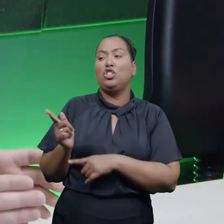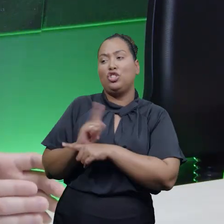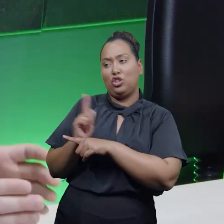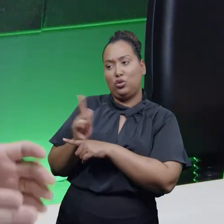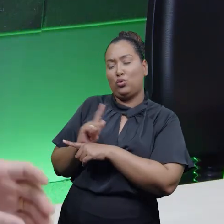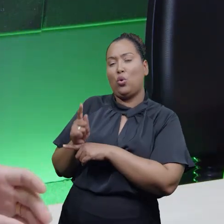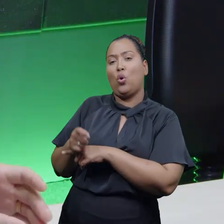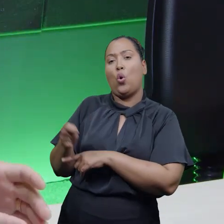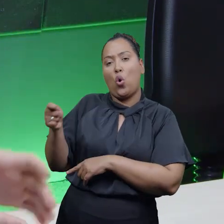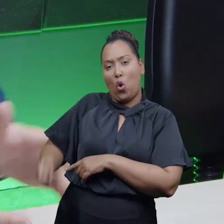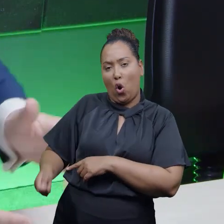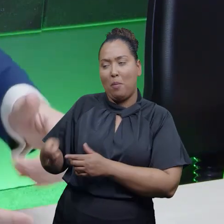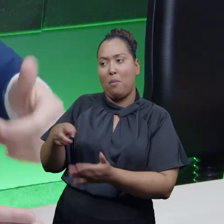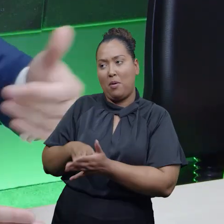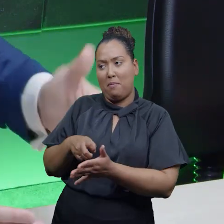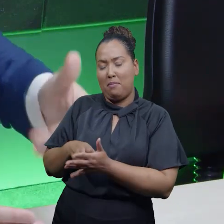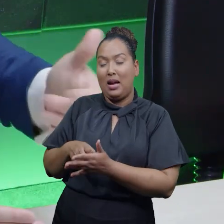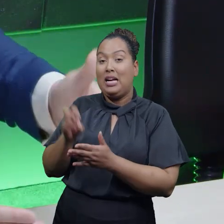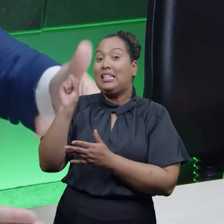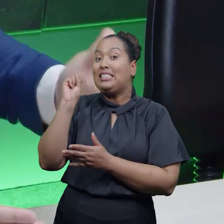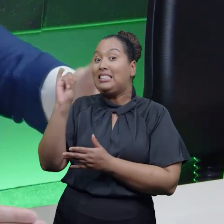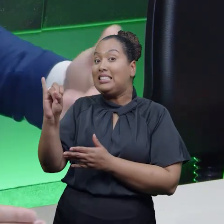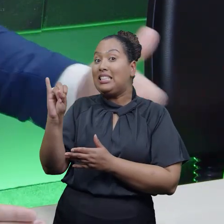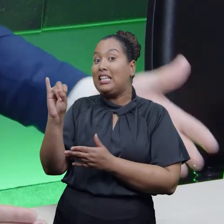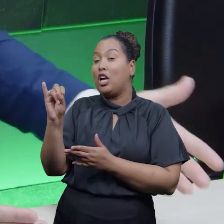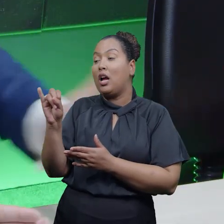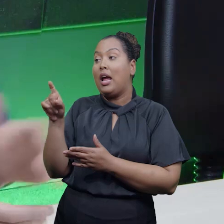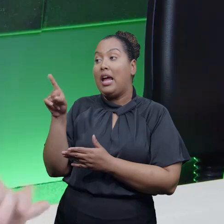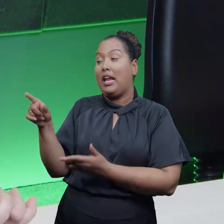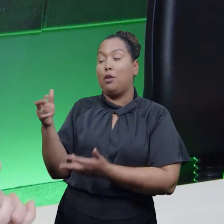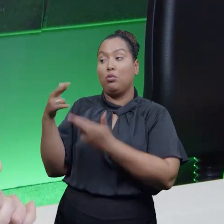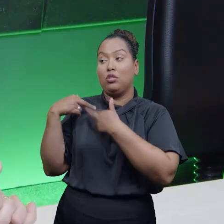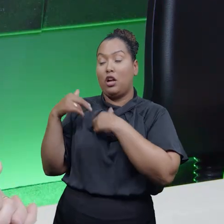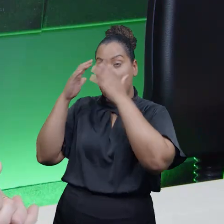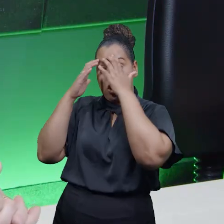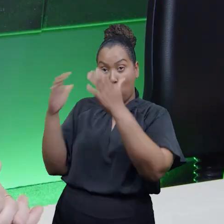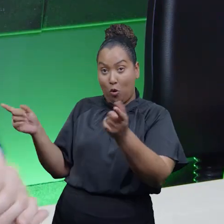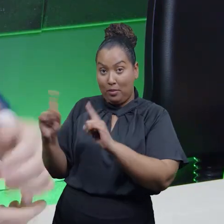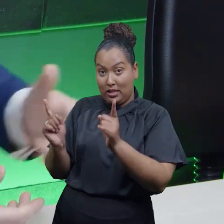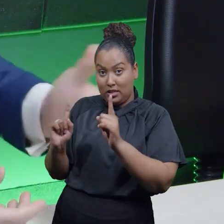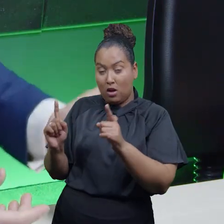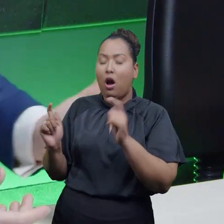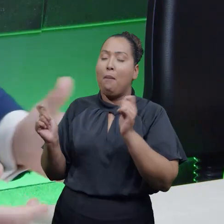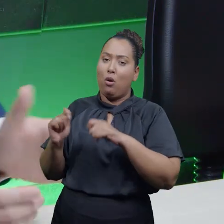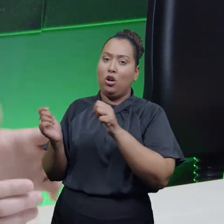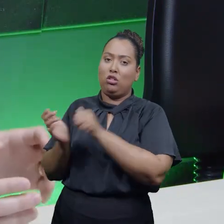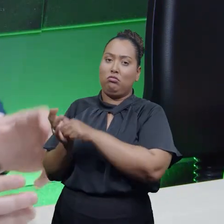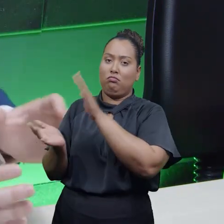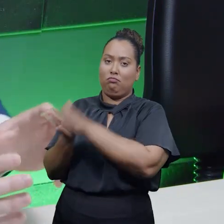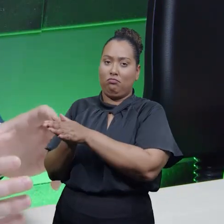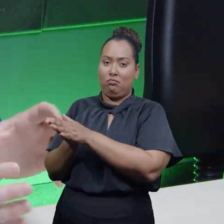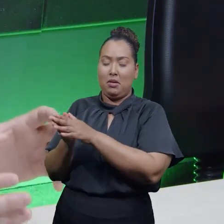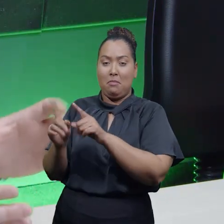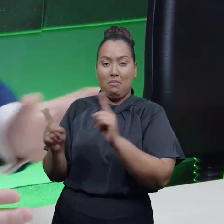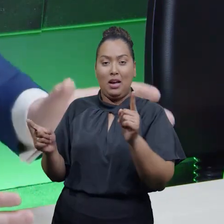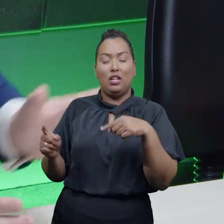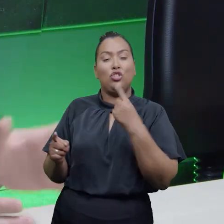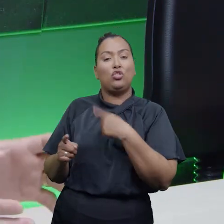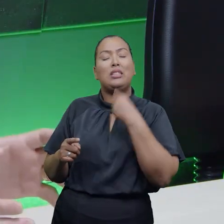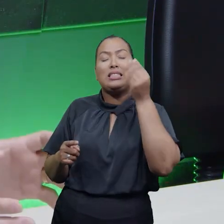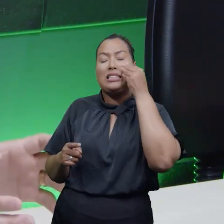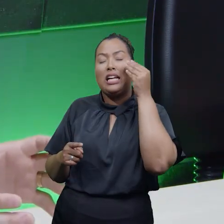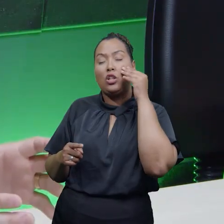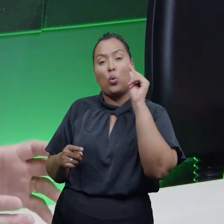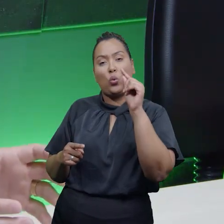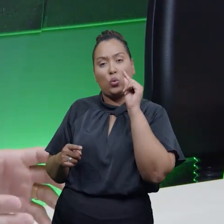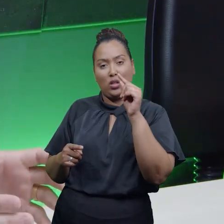que essa penalização é necessária quando ele deixa de cumprir uma obrigação que lhe era necessária cumprir. Mas o nosso objetivo é